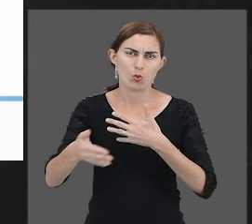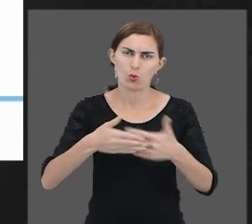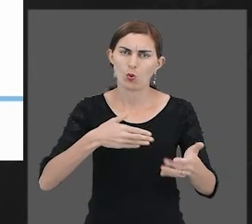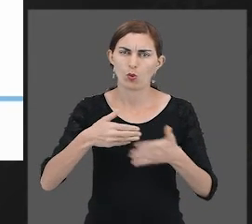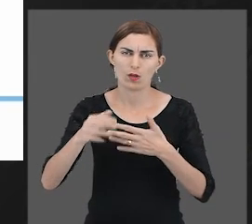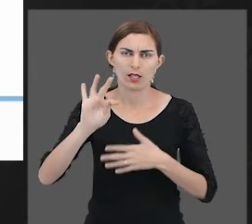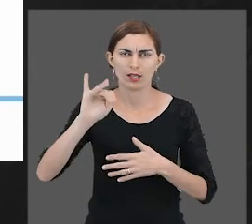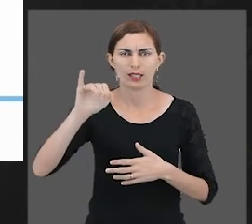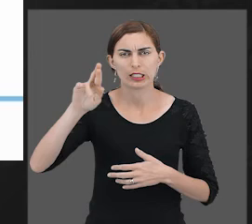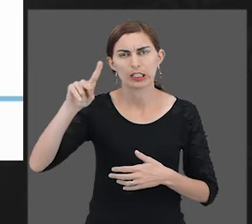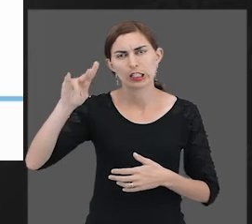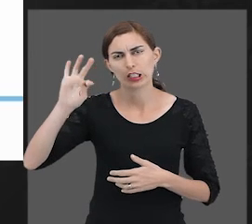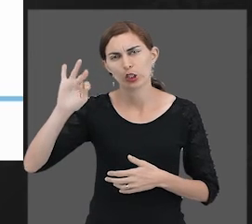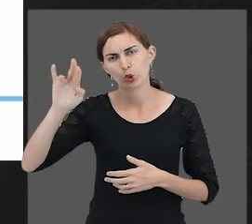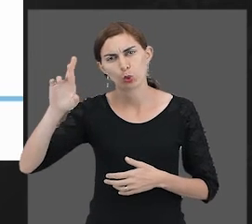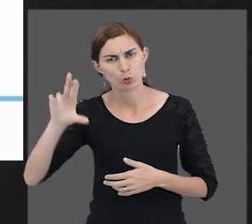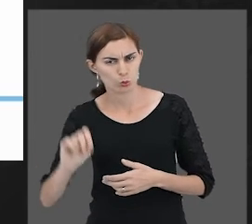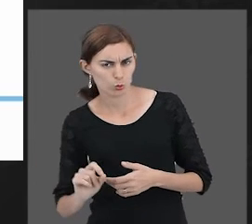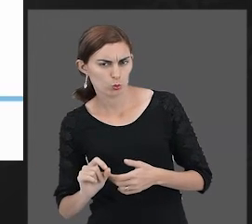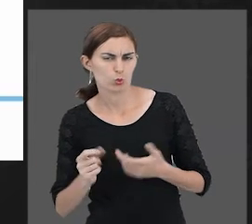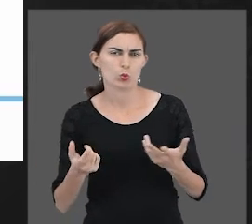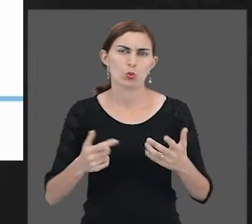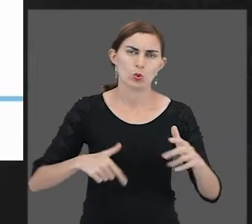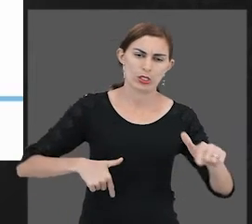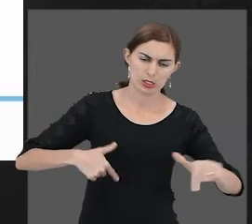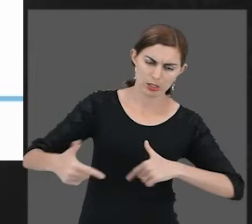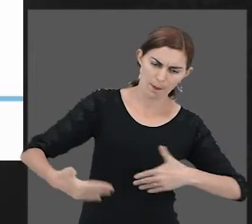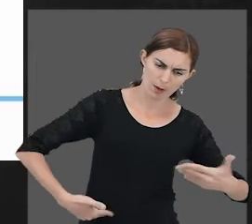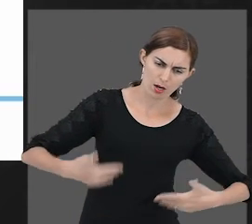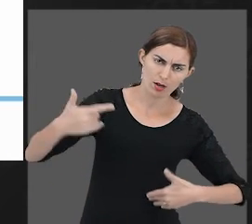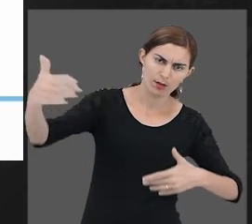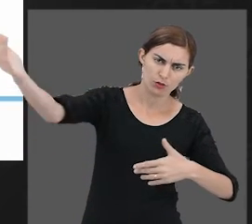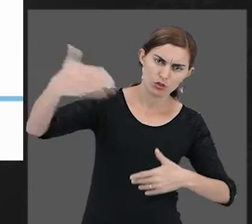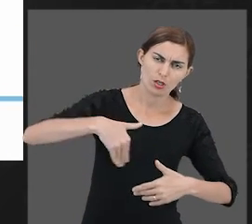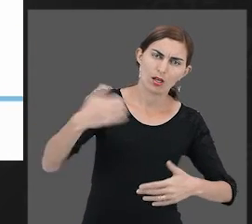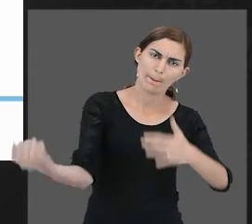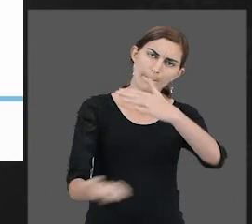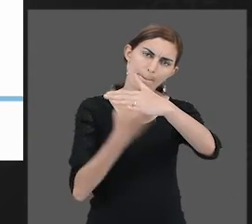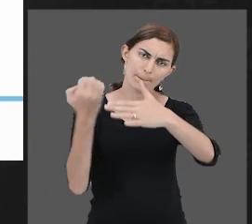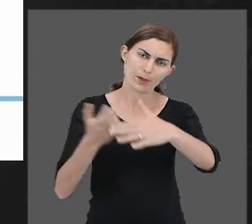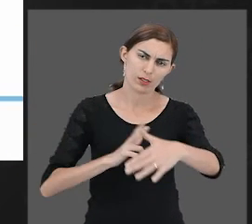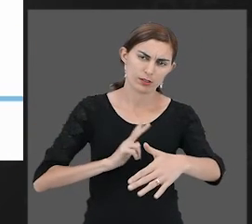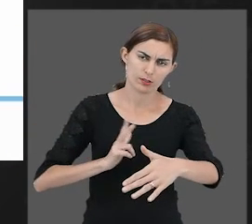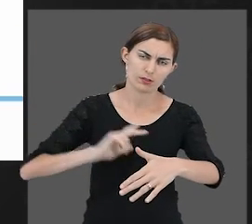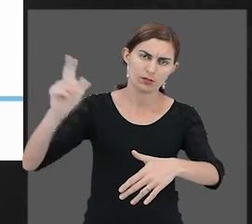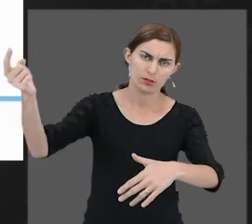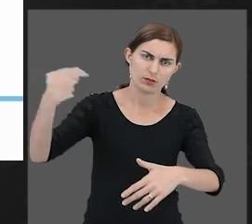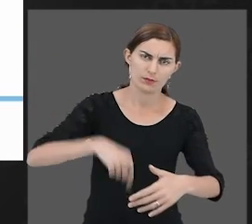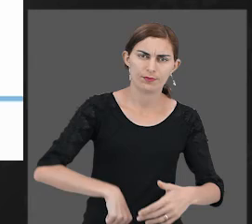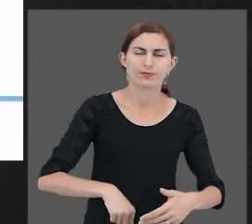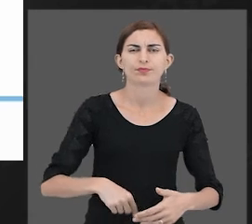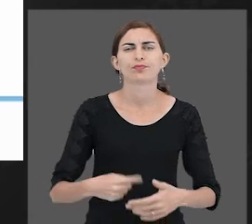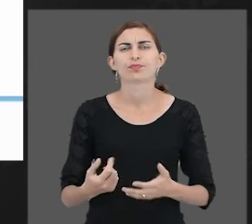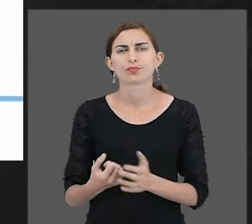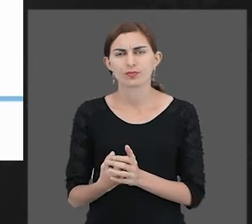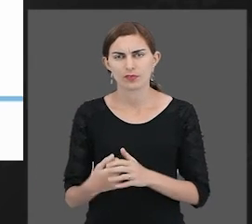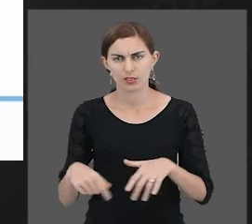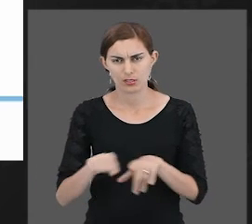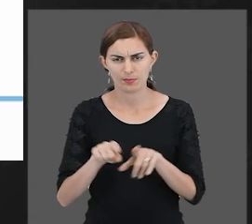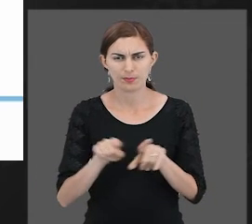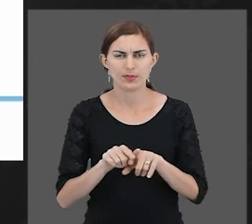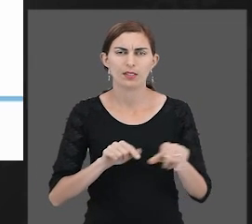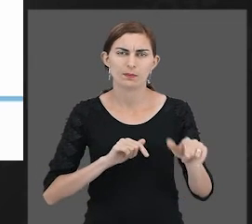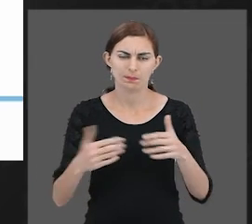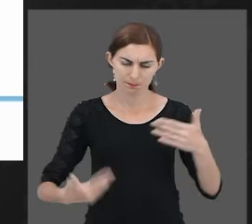título a agente público da ativa por serviços prestados. Empresas privadas que tenham em seu quadro societário servidor público da